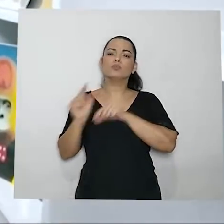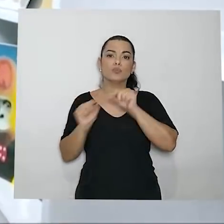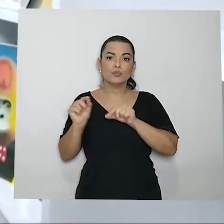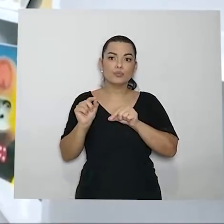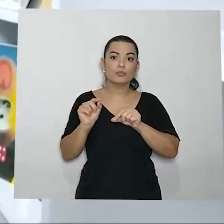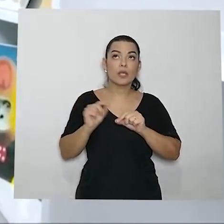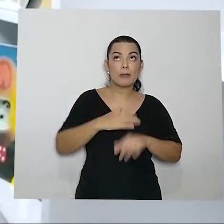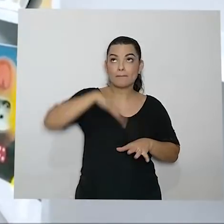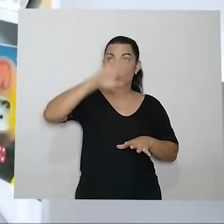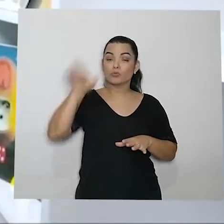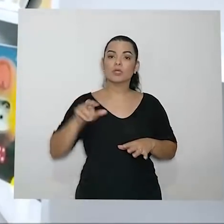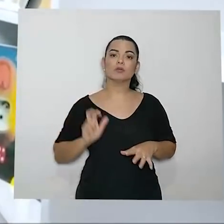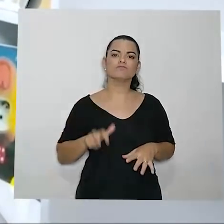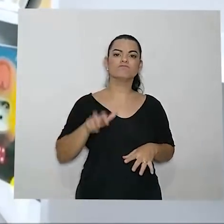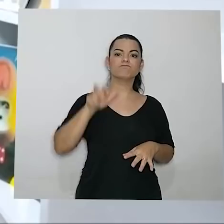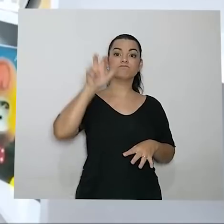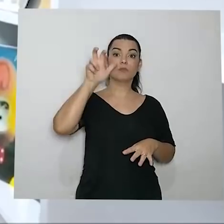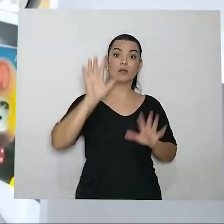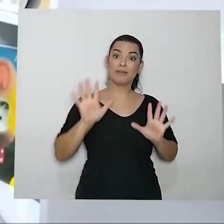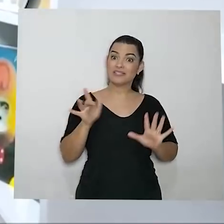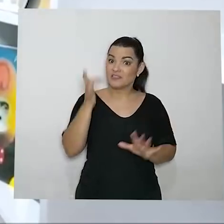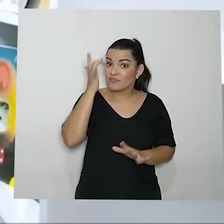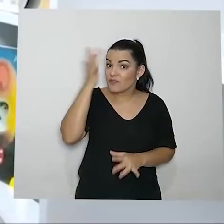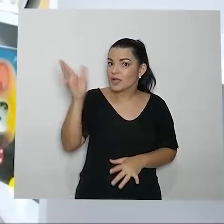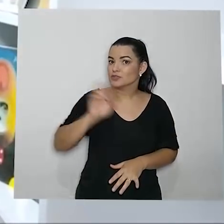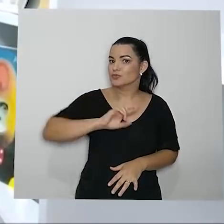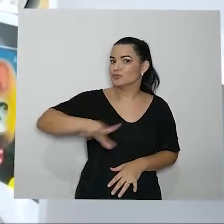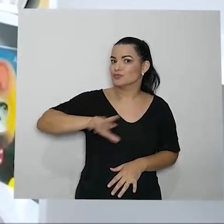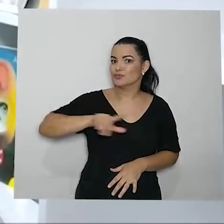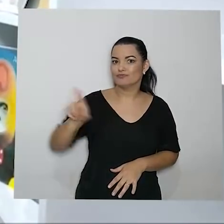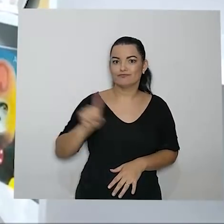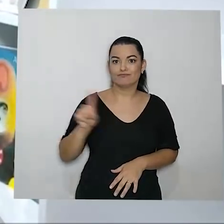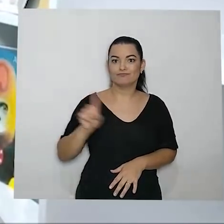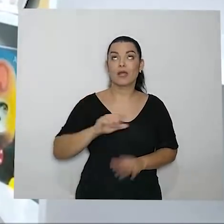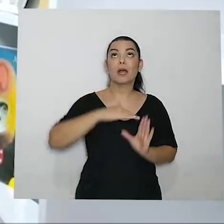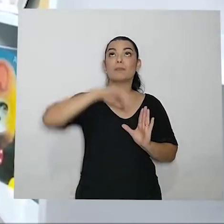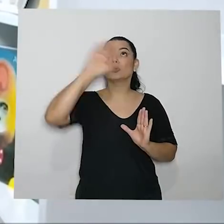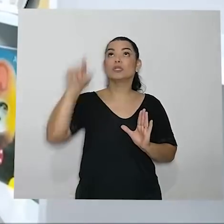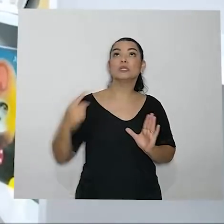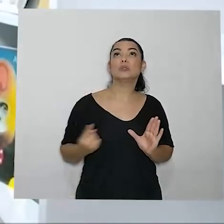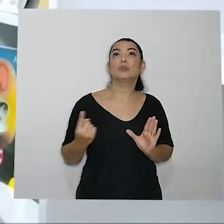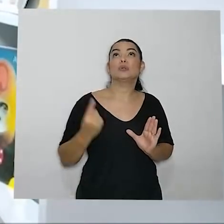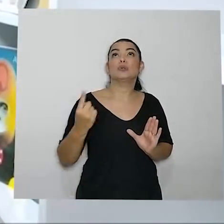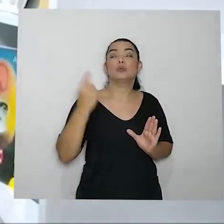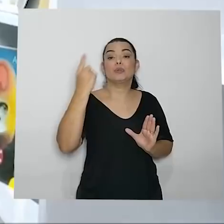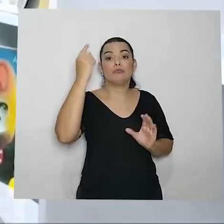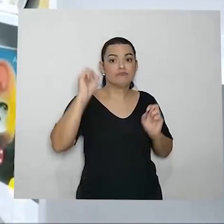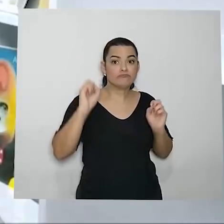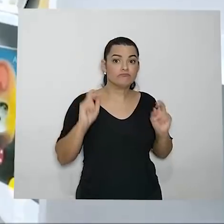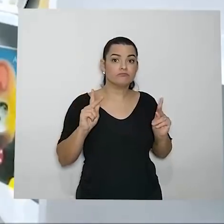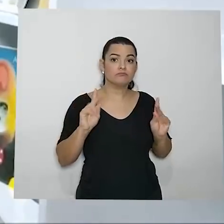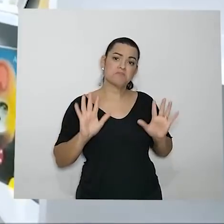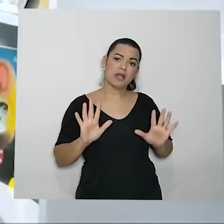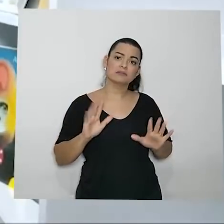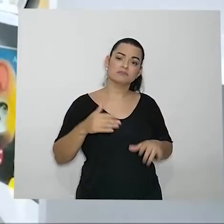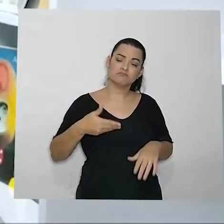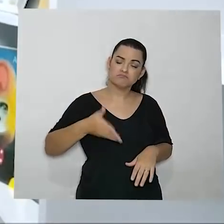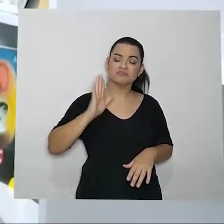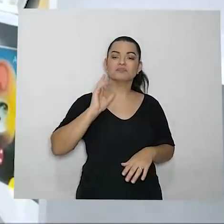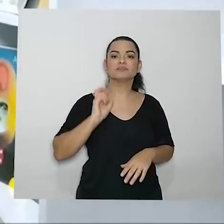Mas não ia ser fácil. A montanha era tão alta. Mesmo assim, ele foi.